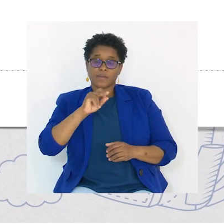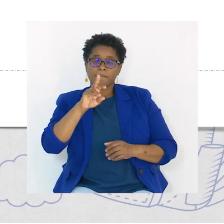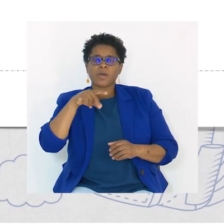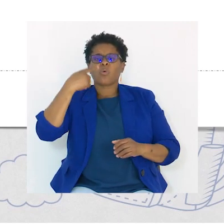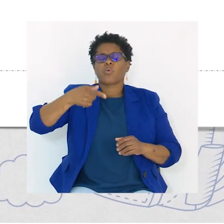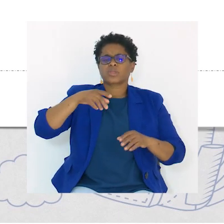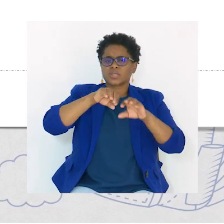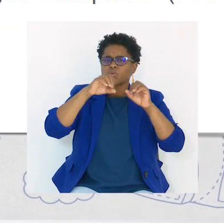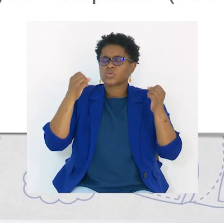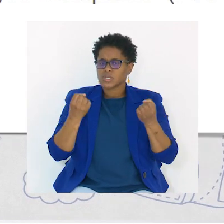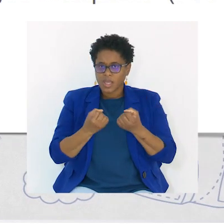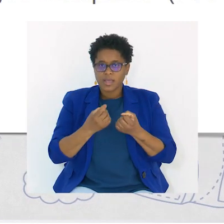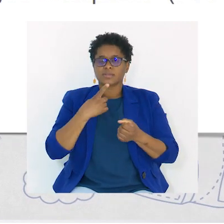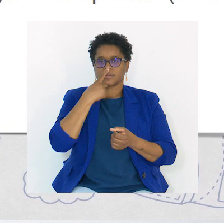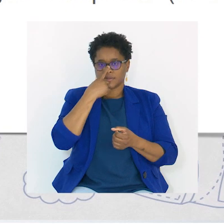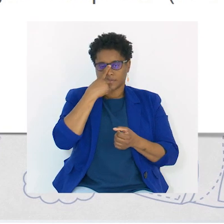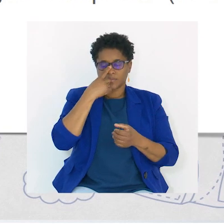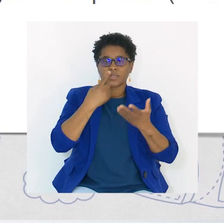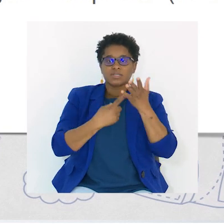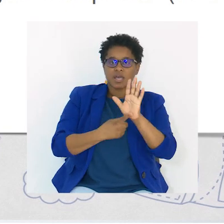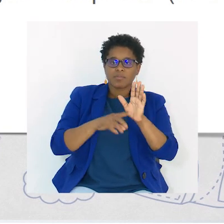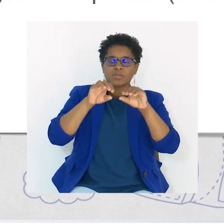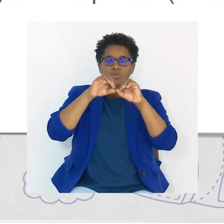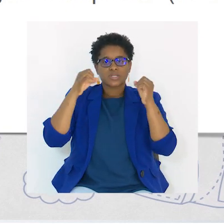outras sociedades, como a sociedade